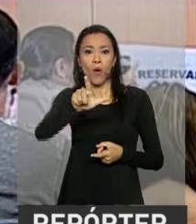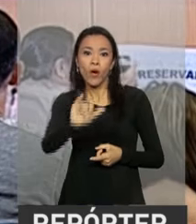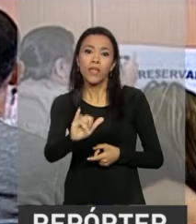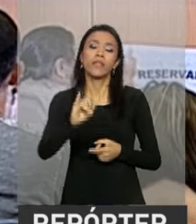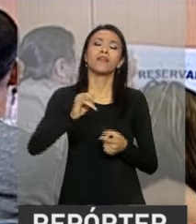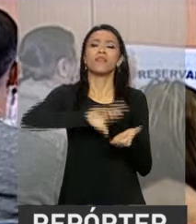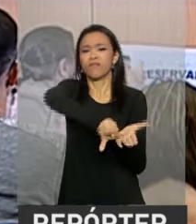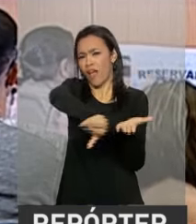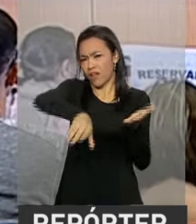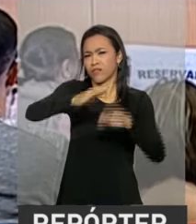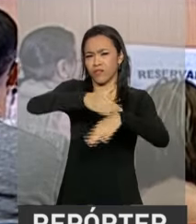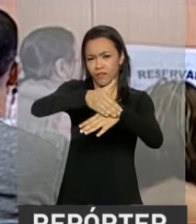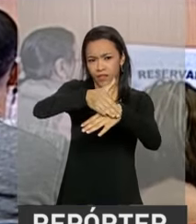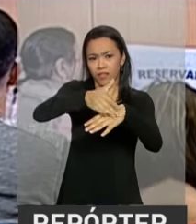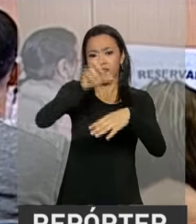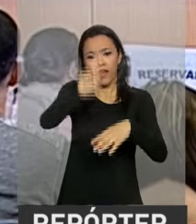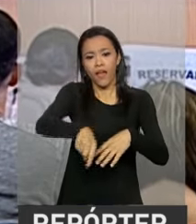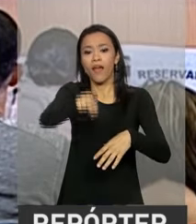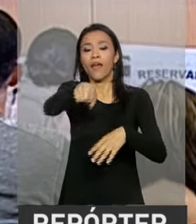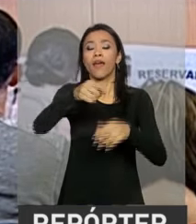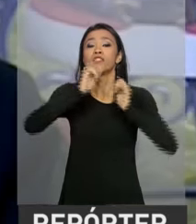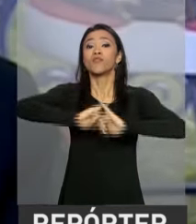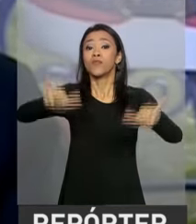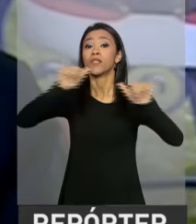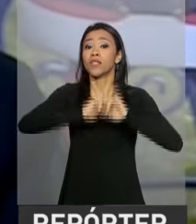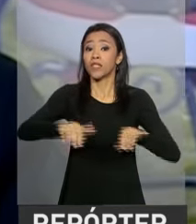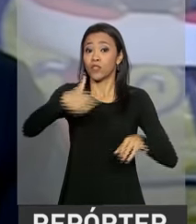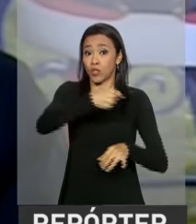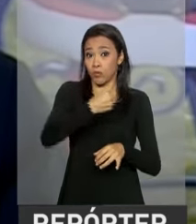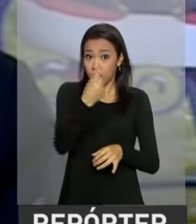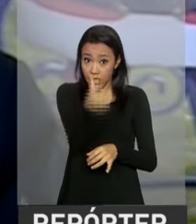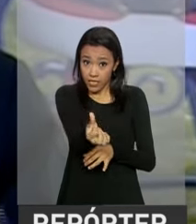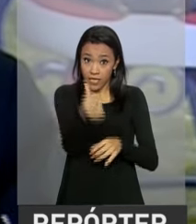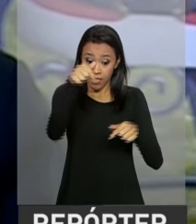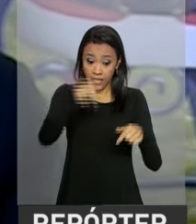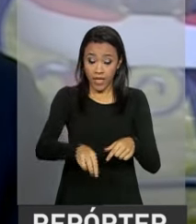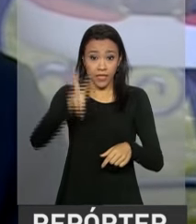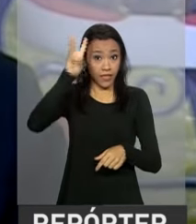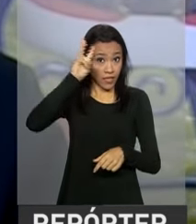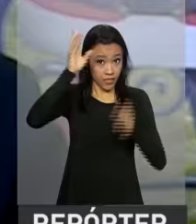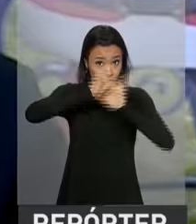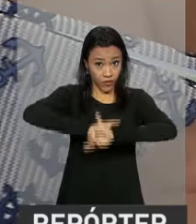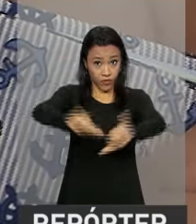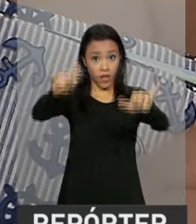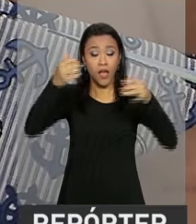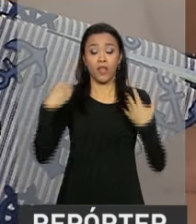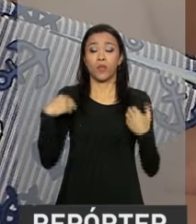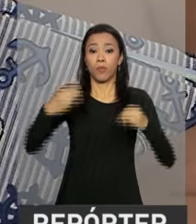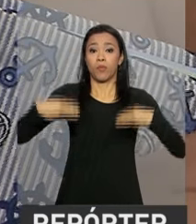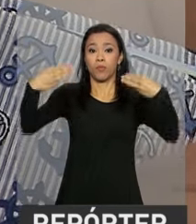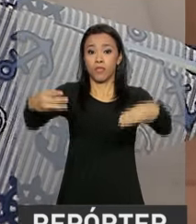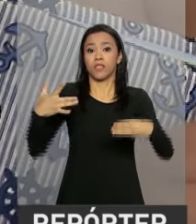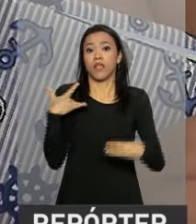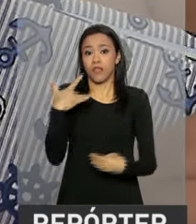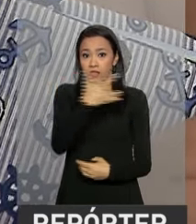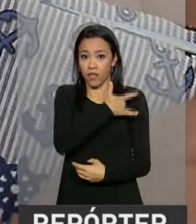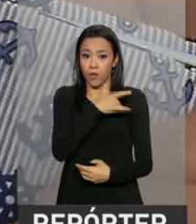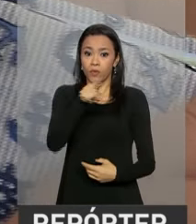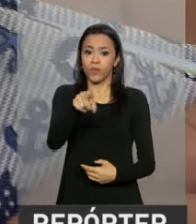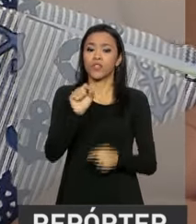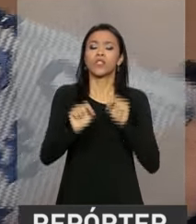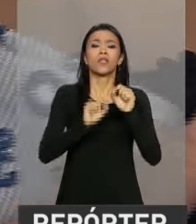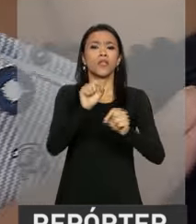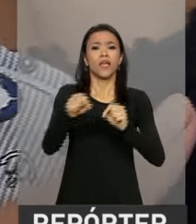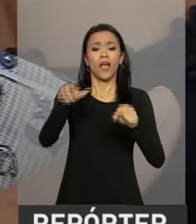Campanha Nacional de Multivacinação 2016, lançada nesta terça-feira pelo Ministério da Saúde. E dessa vez, a novidade é que, além